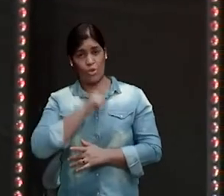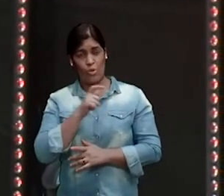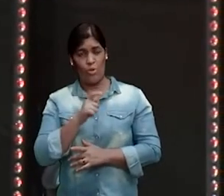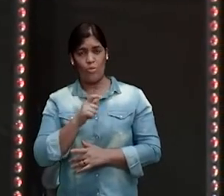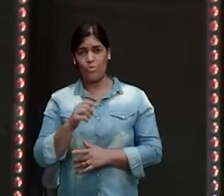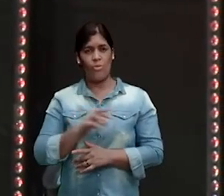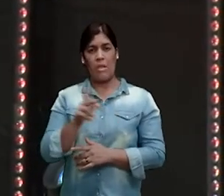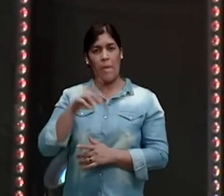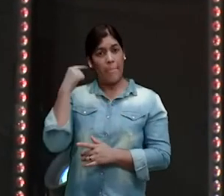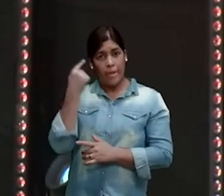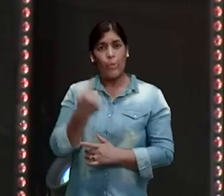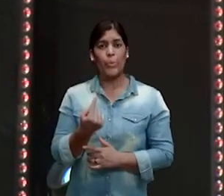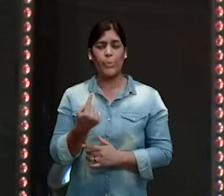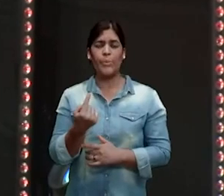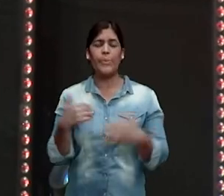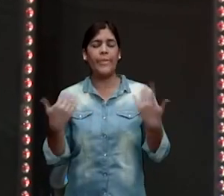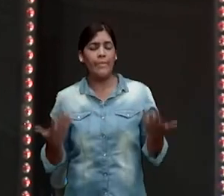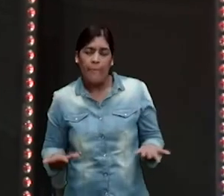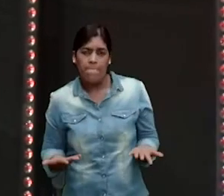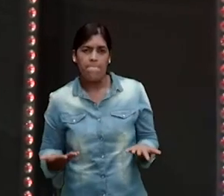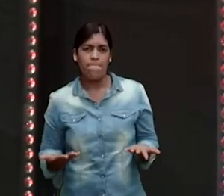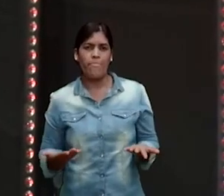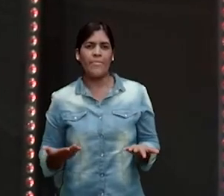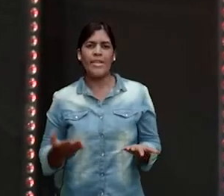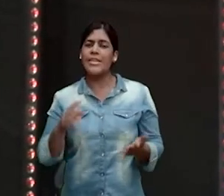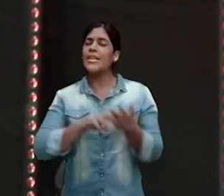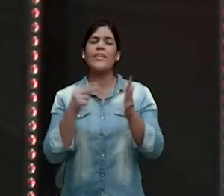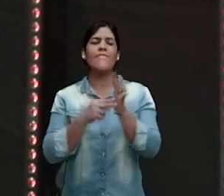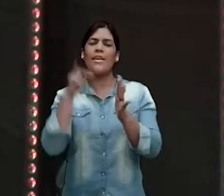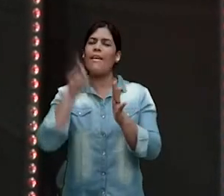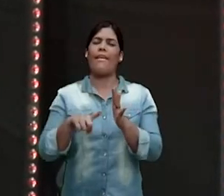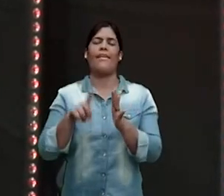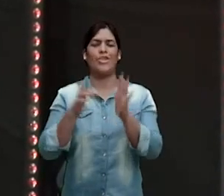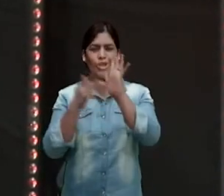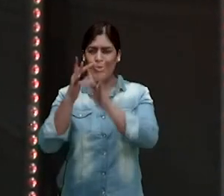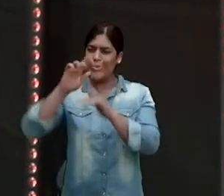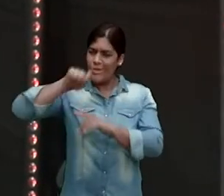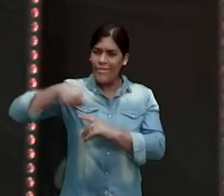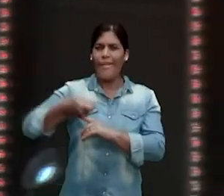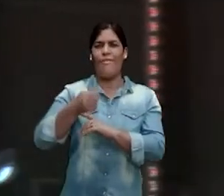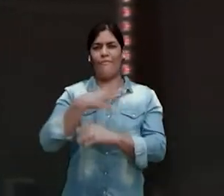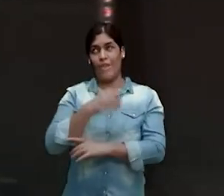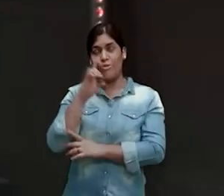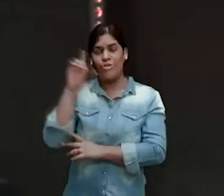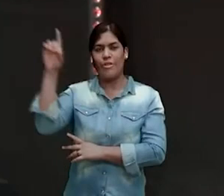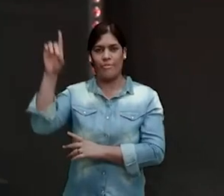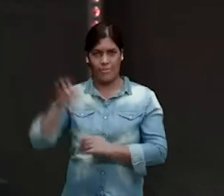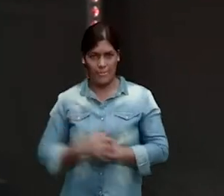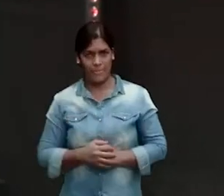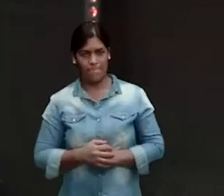é o lunático então querido ele só pode seu filho de Deus e foi entrevistar o